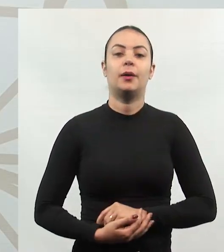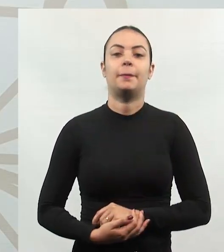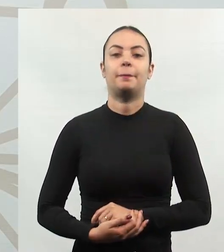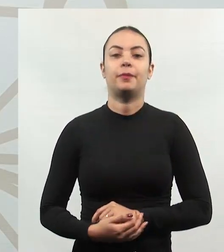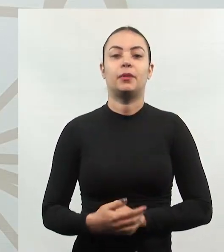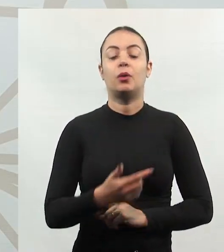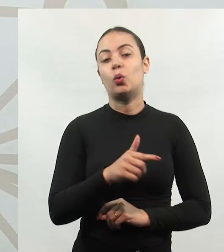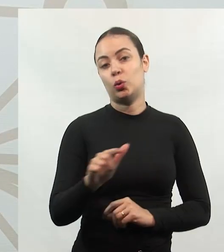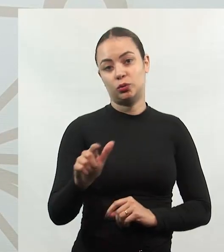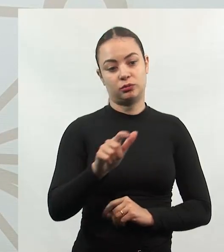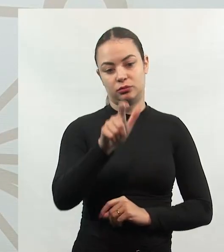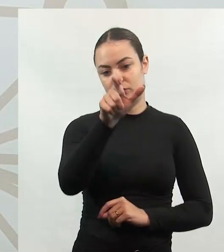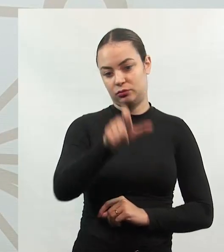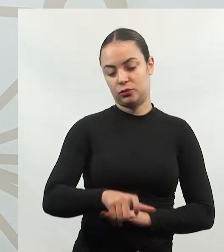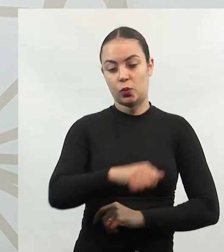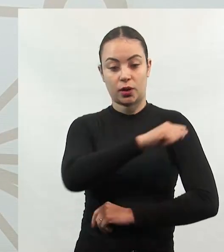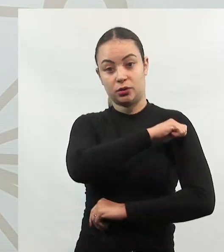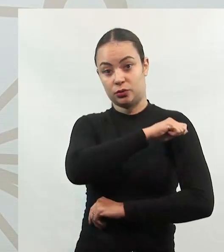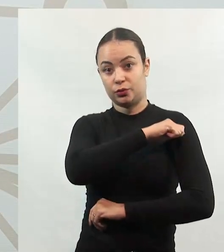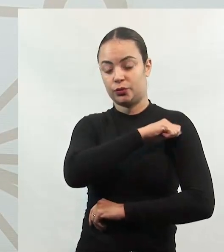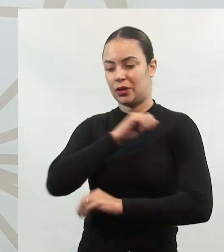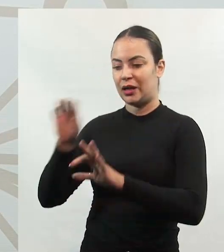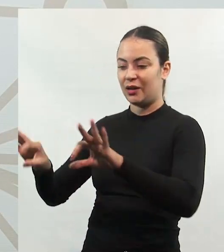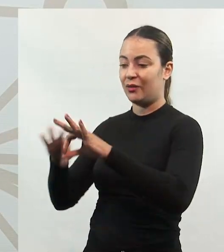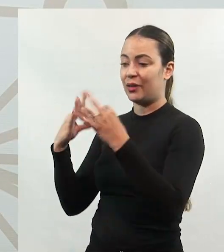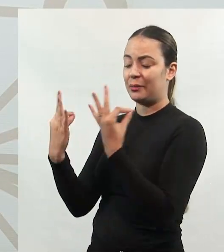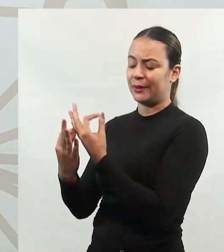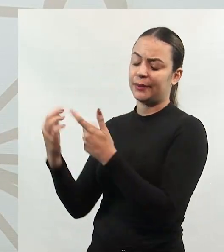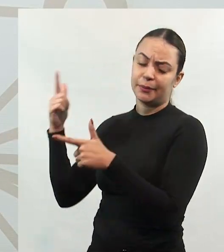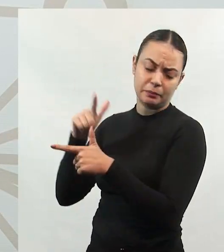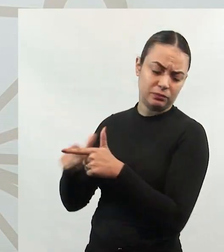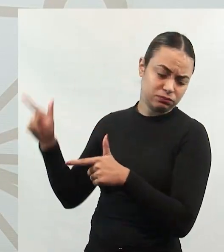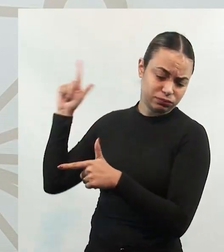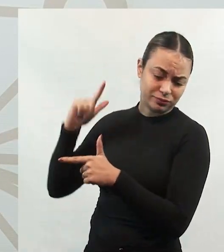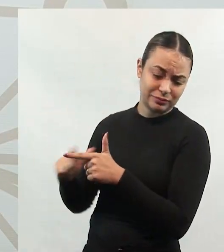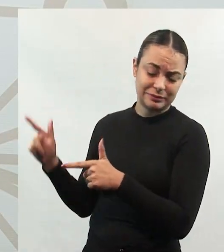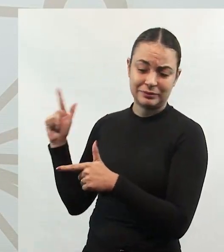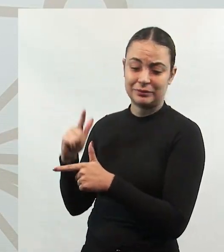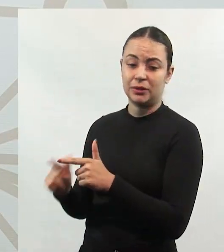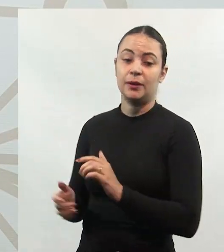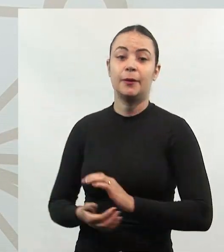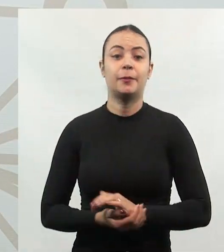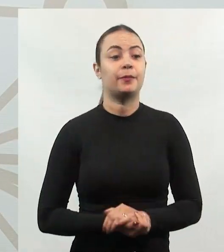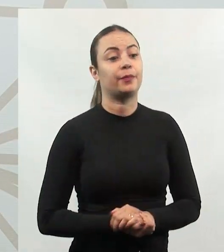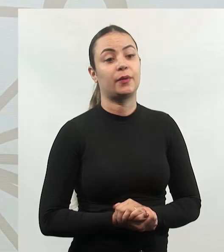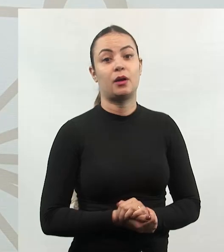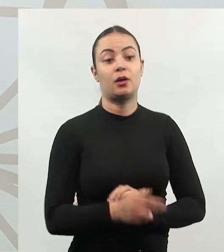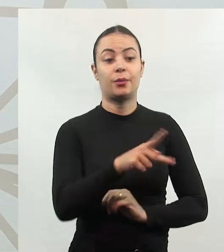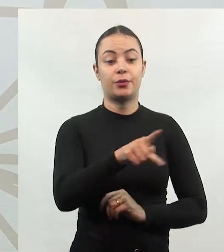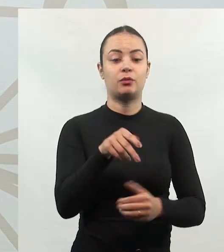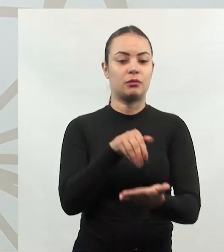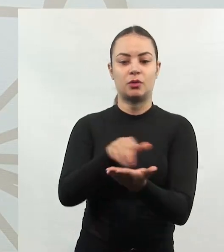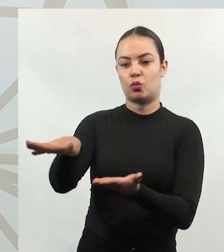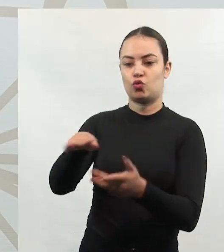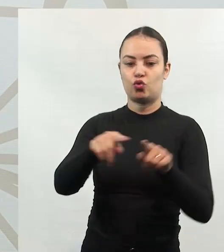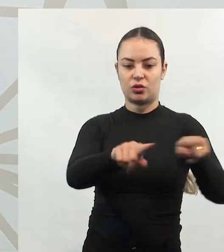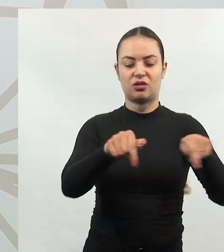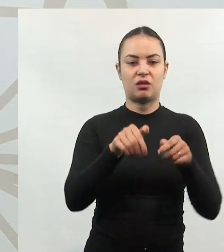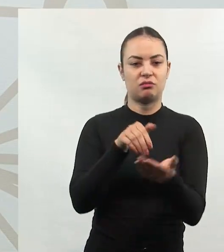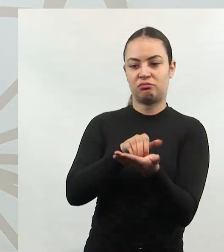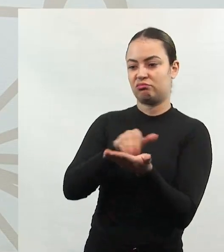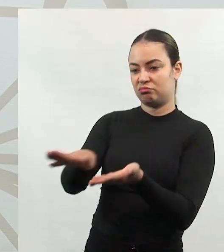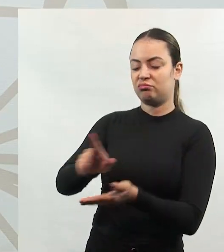criança, e, gente, até andava um mosquito na menina, e todo mundo na sala não queria sentar perto daquela